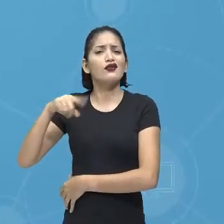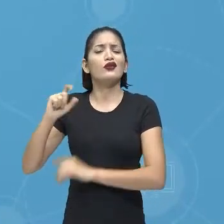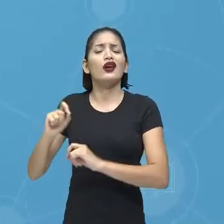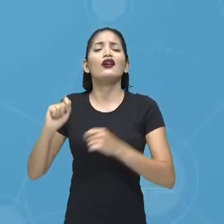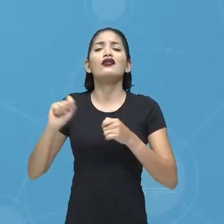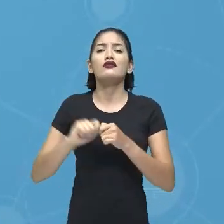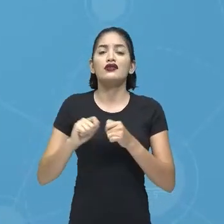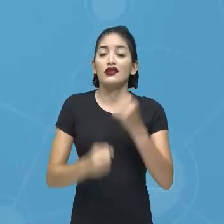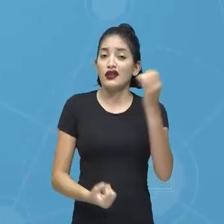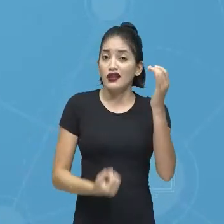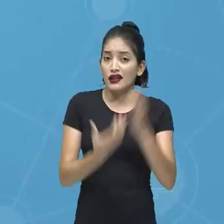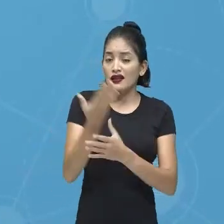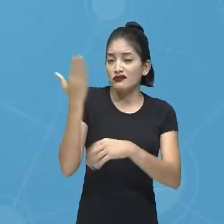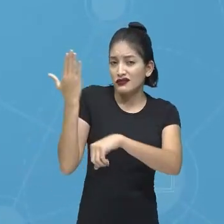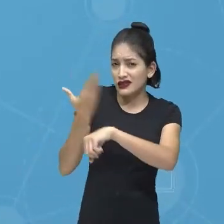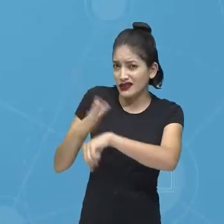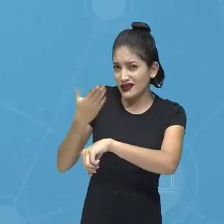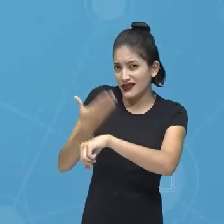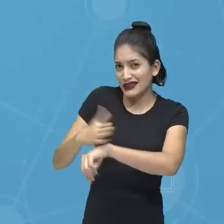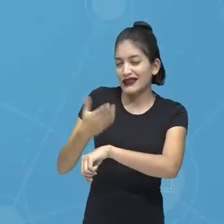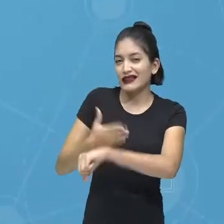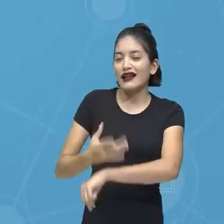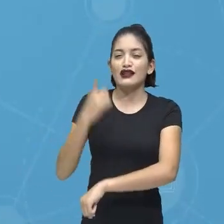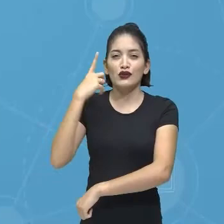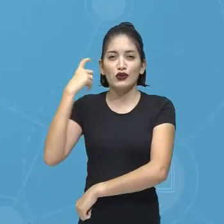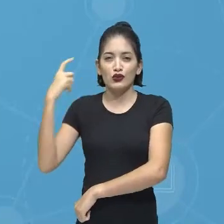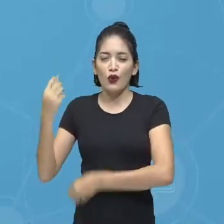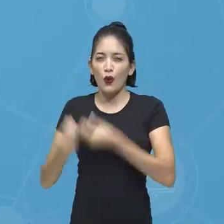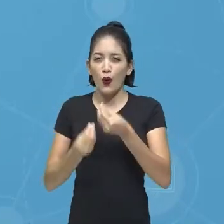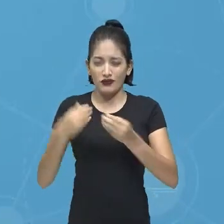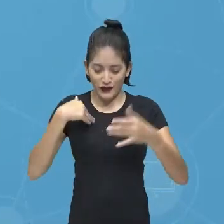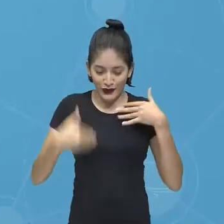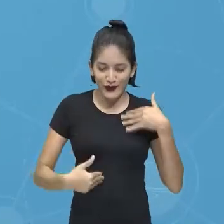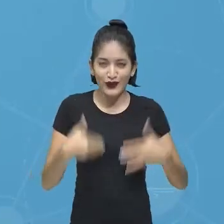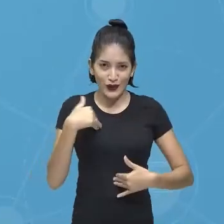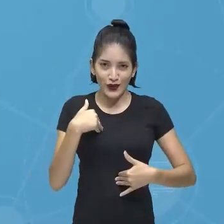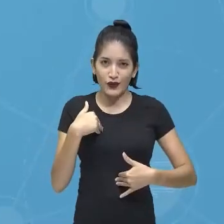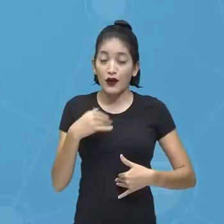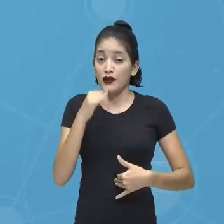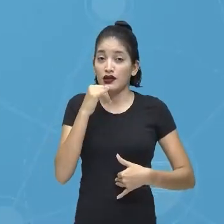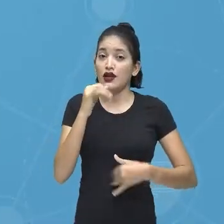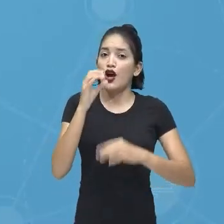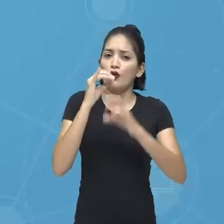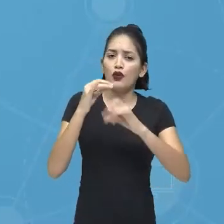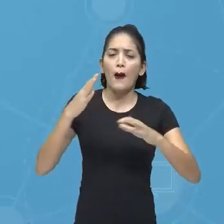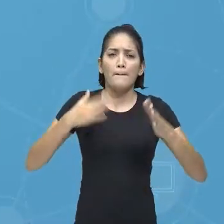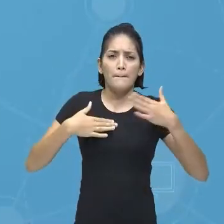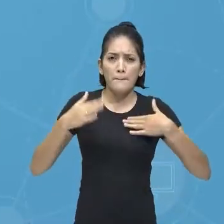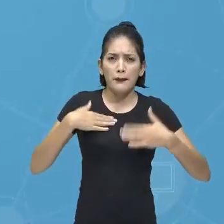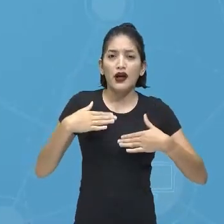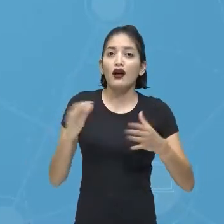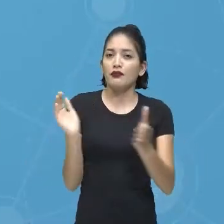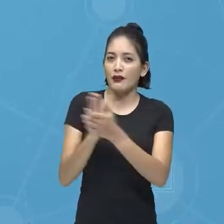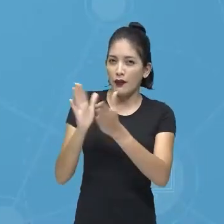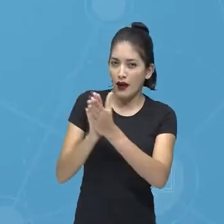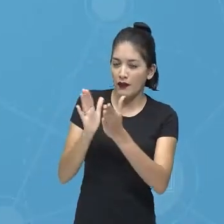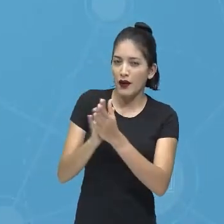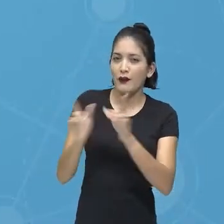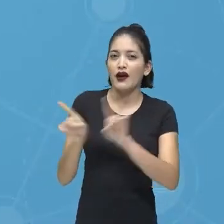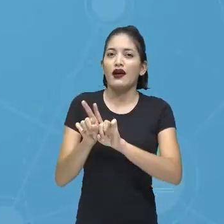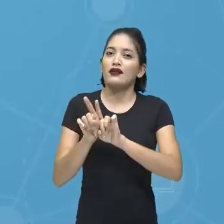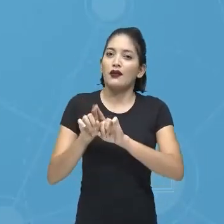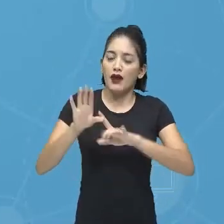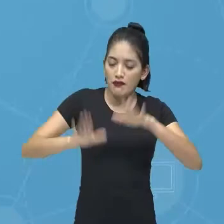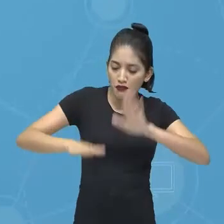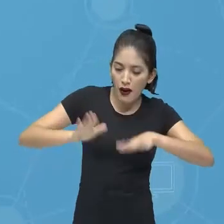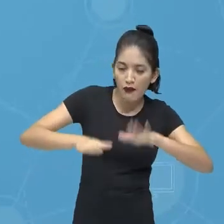o quê? Exercitaram, criaram sons através do corpo, assoprando, batendo, batendo palma, batendo os pés, e